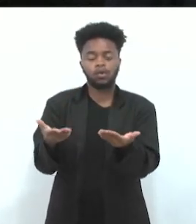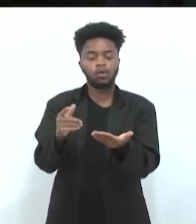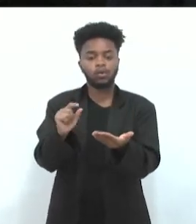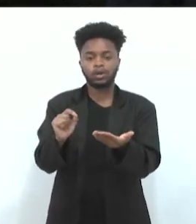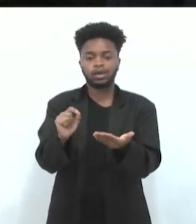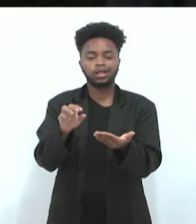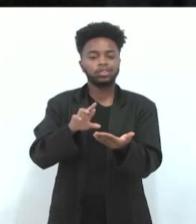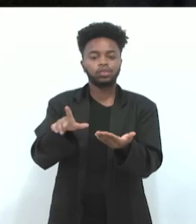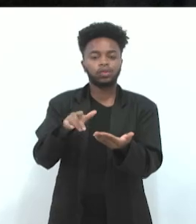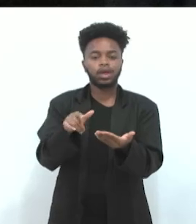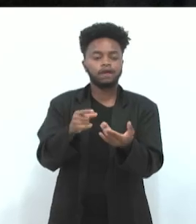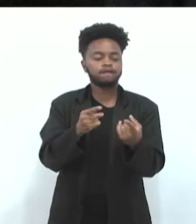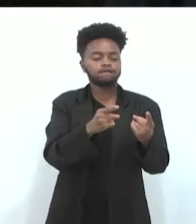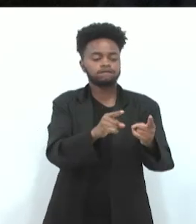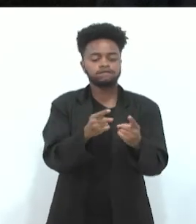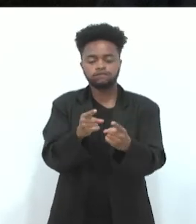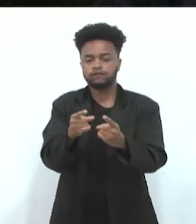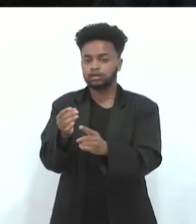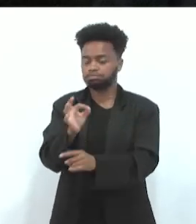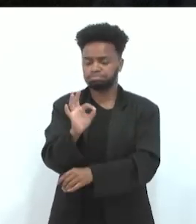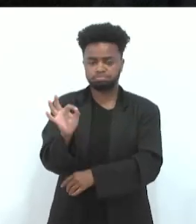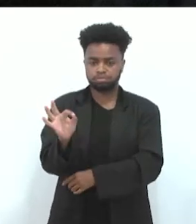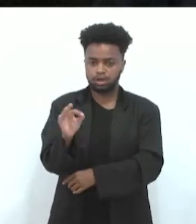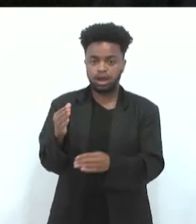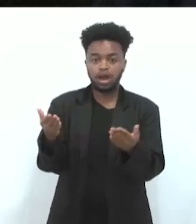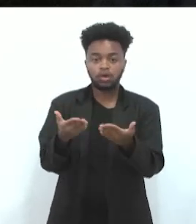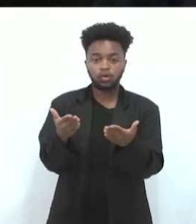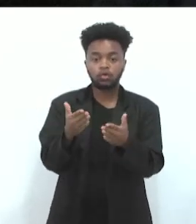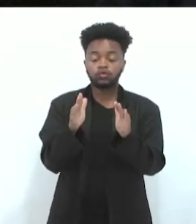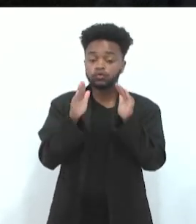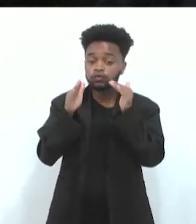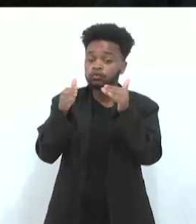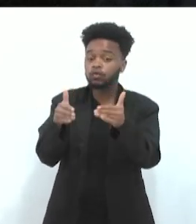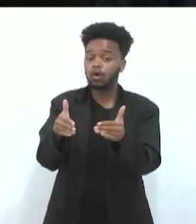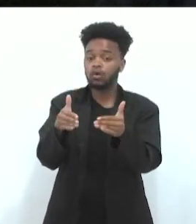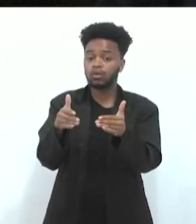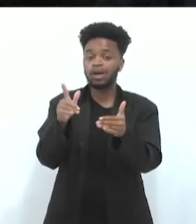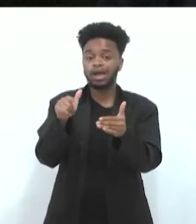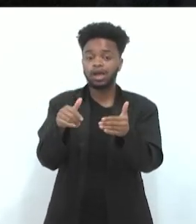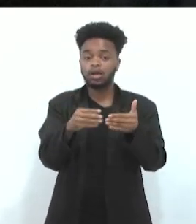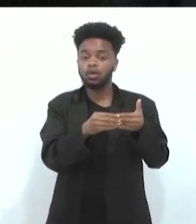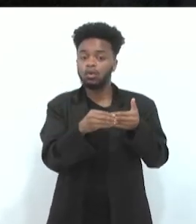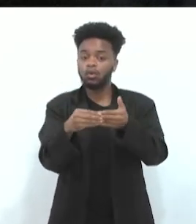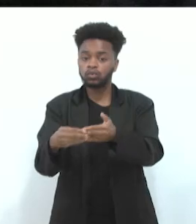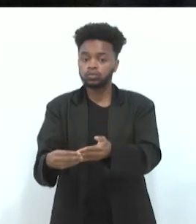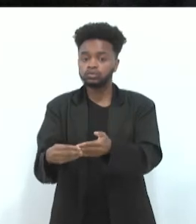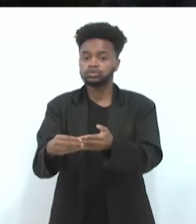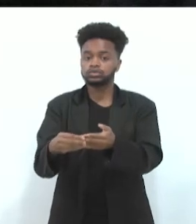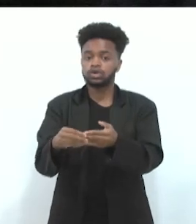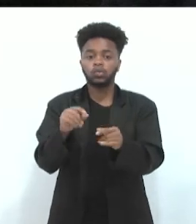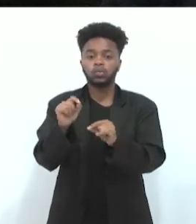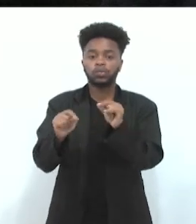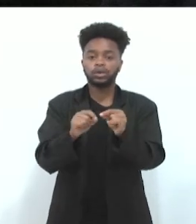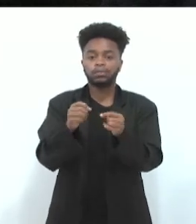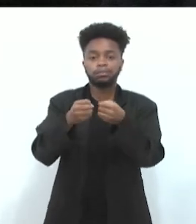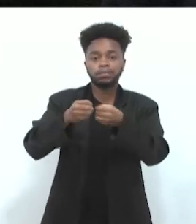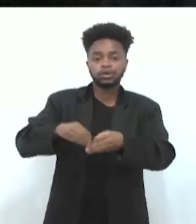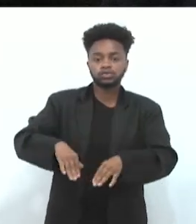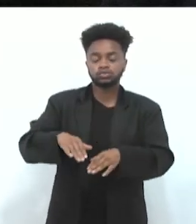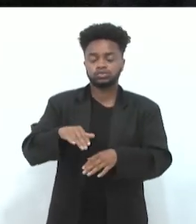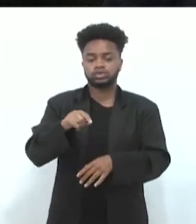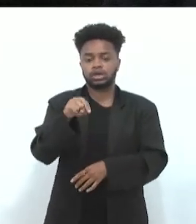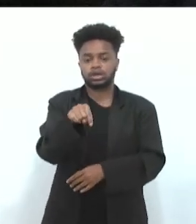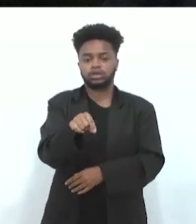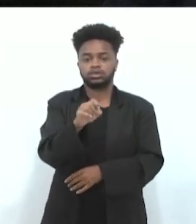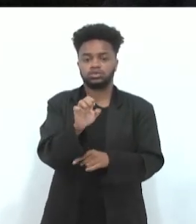caças bruxas, e sim o direcionamento em relação ao que acaba com o nosso Estado, que é a criminalidade,